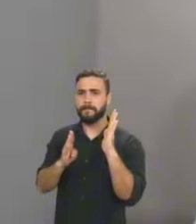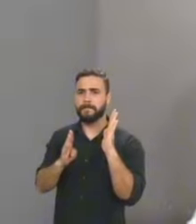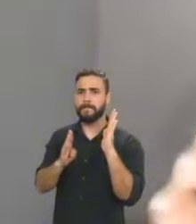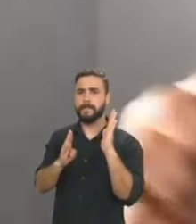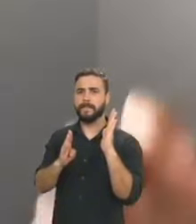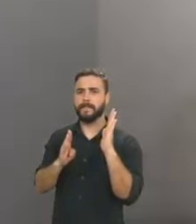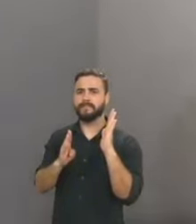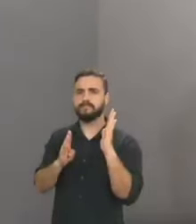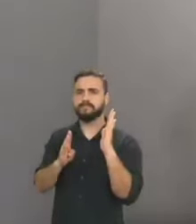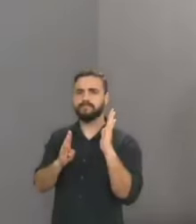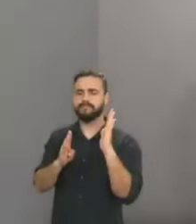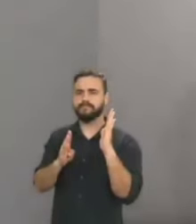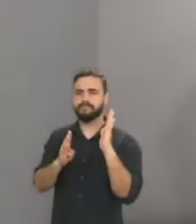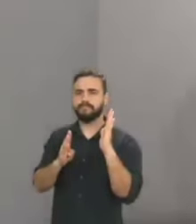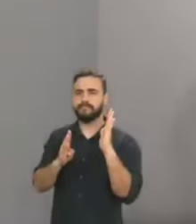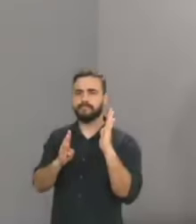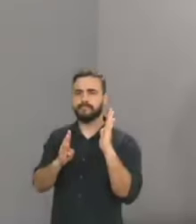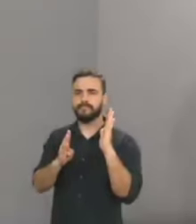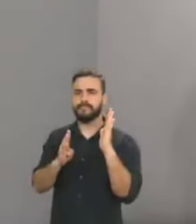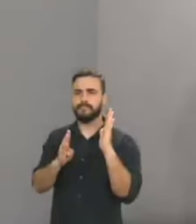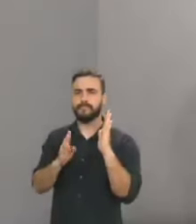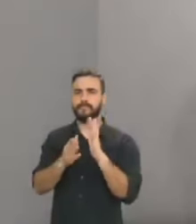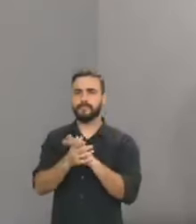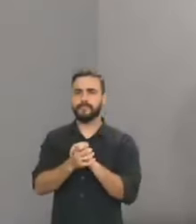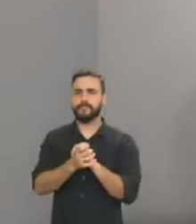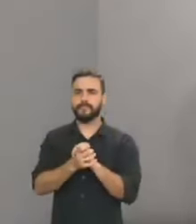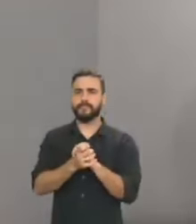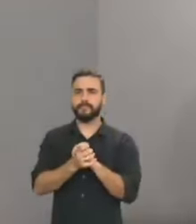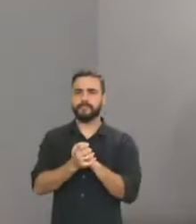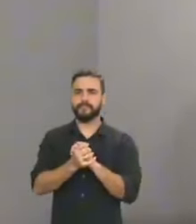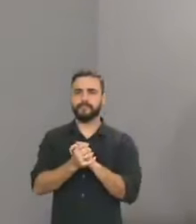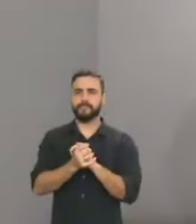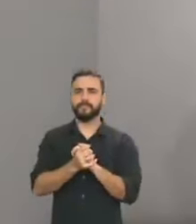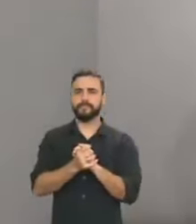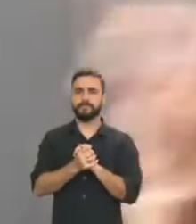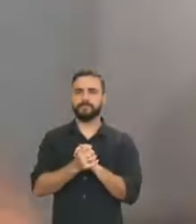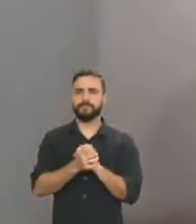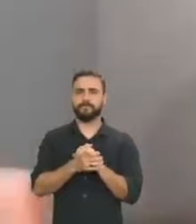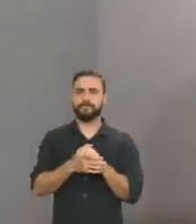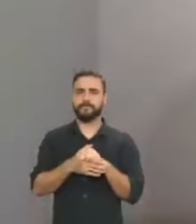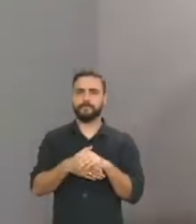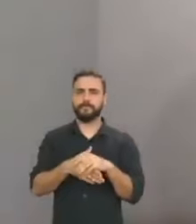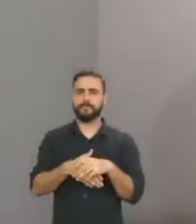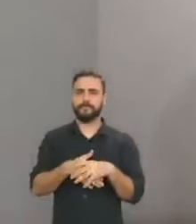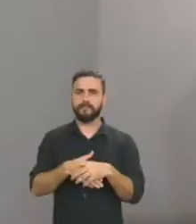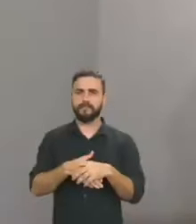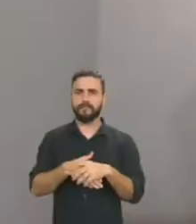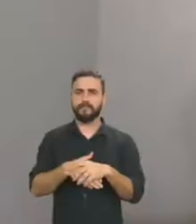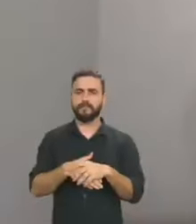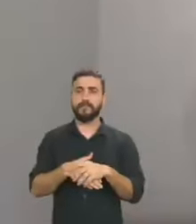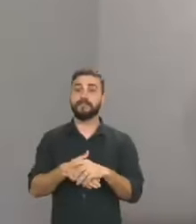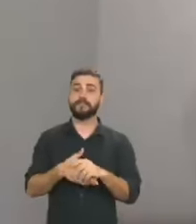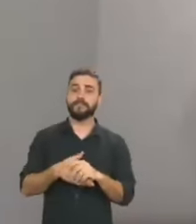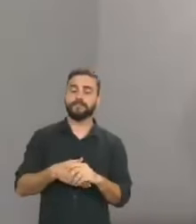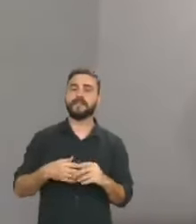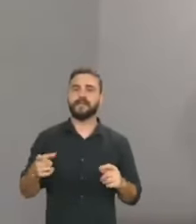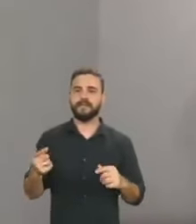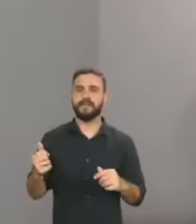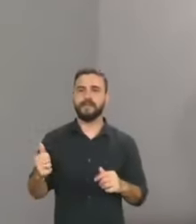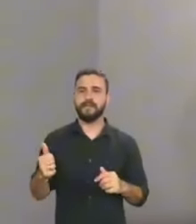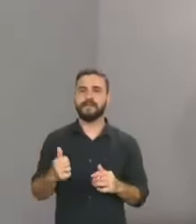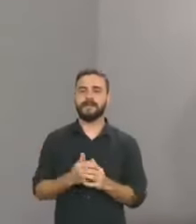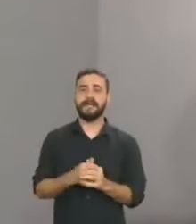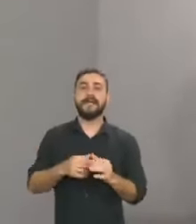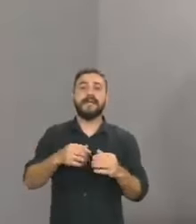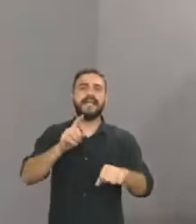primeira casa, havia um transbordar, nós passamos então a buscar expandir esse trabalho, e nesse momento